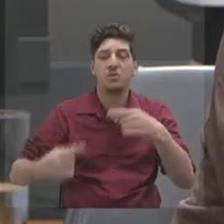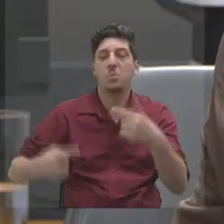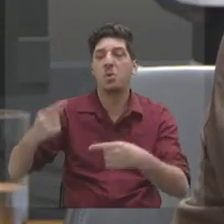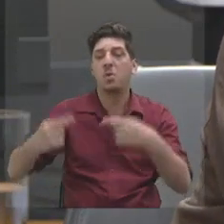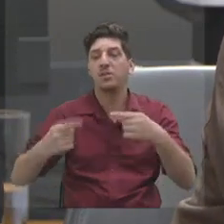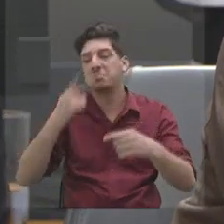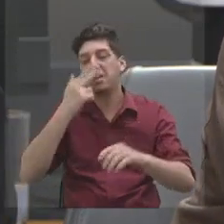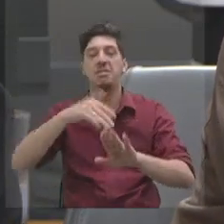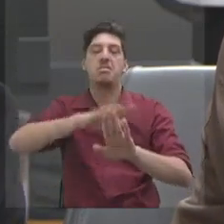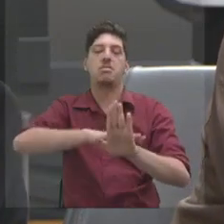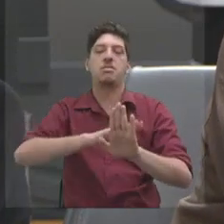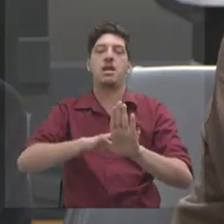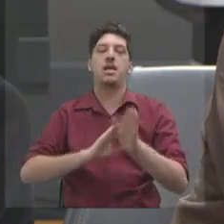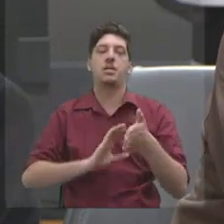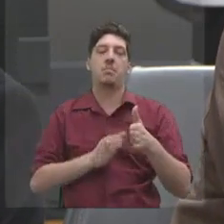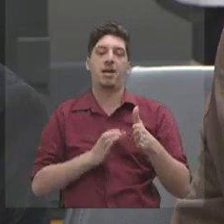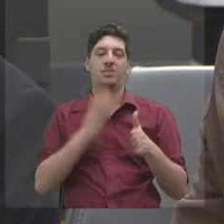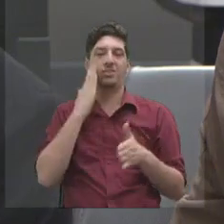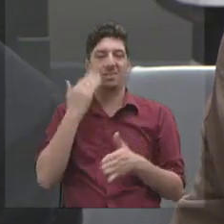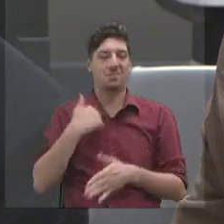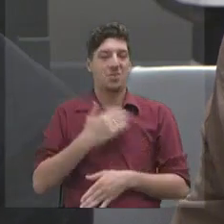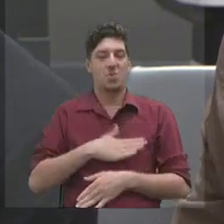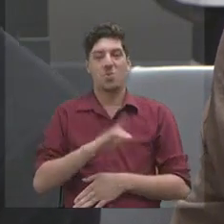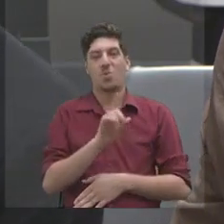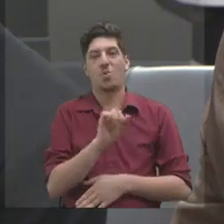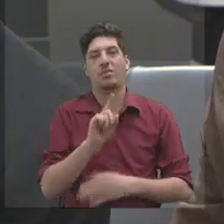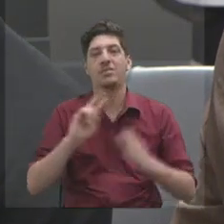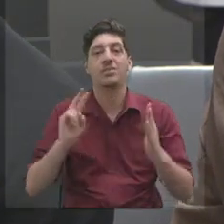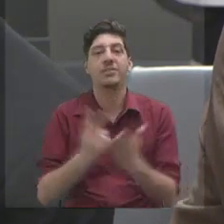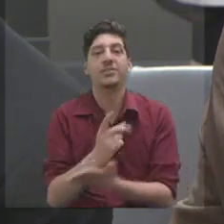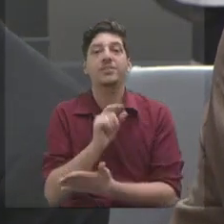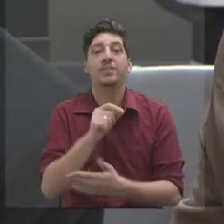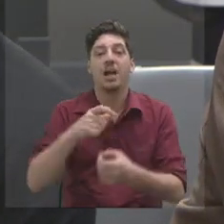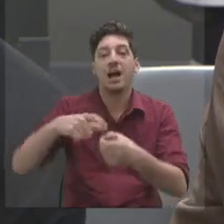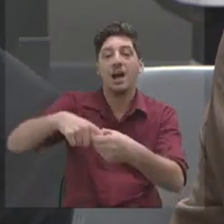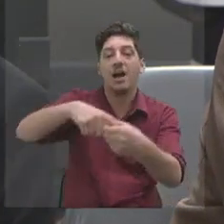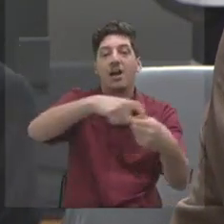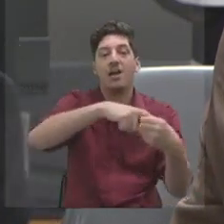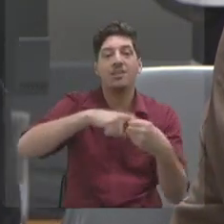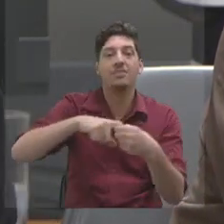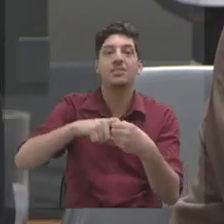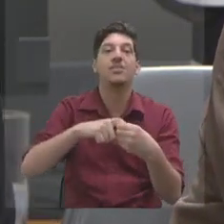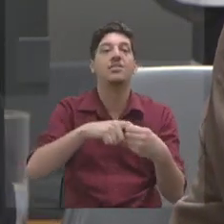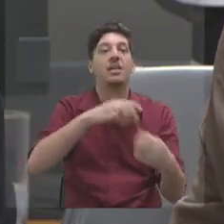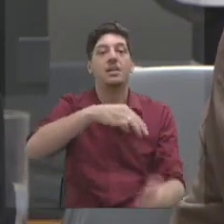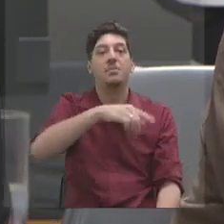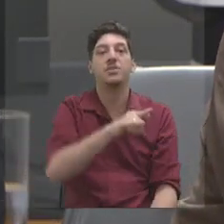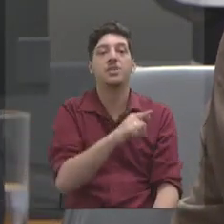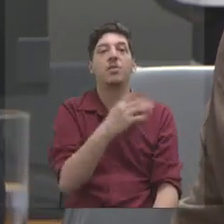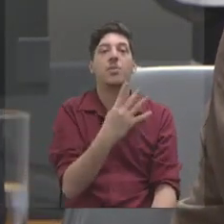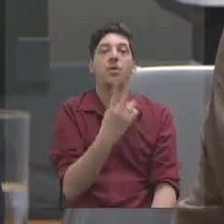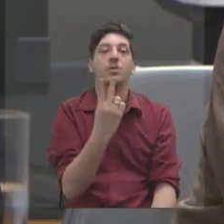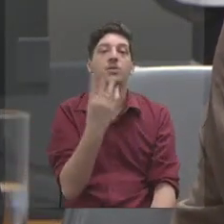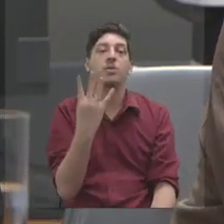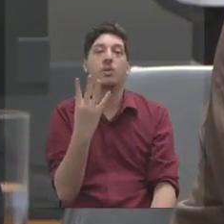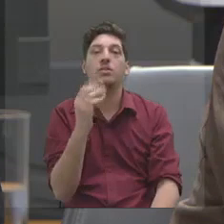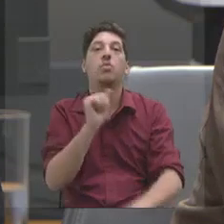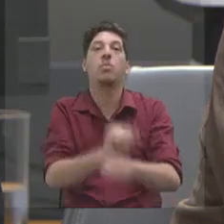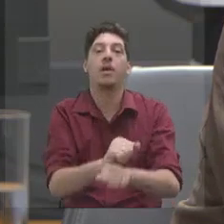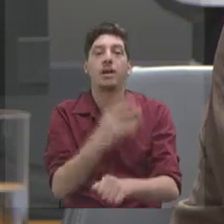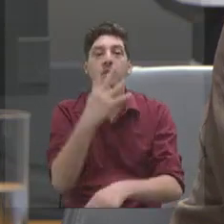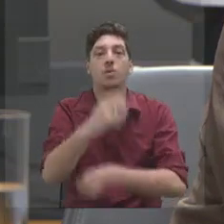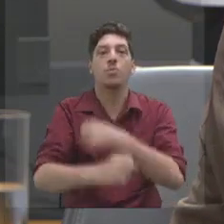esse movimento político fez com que a concessão da MG 424 ficasse parada por quatro anos